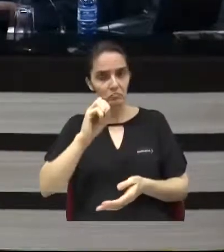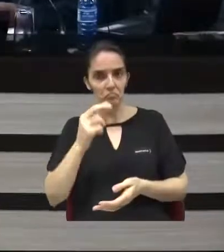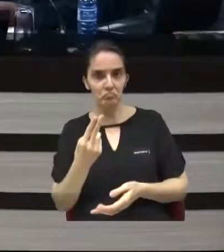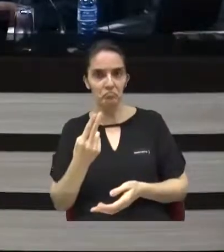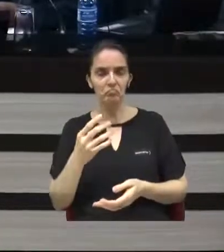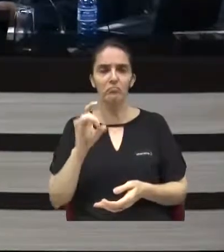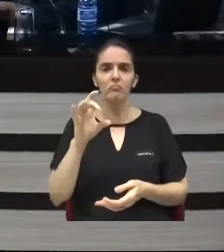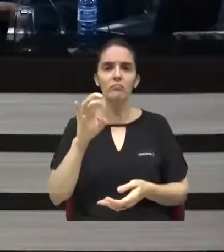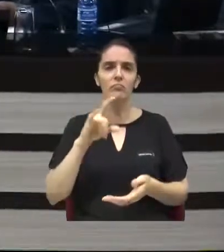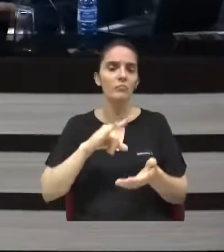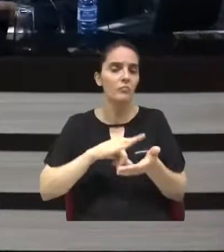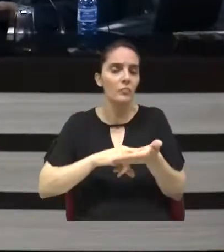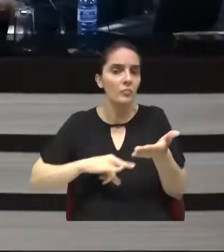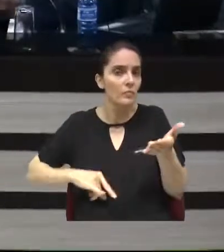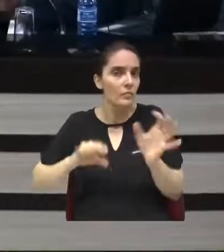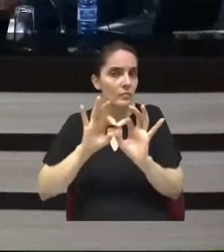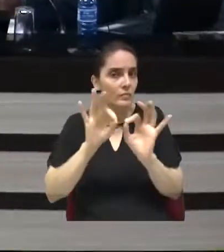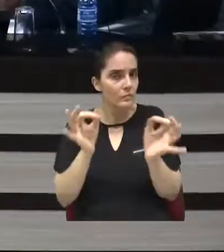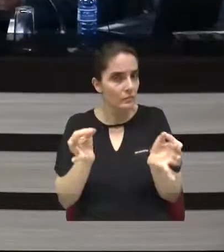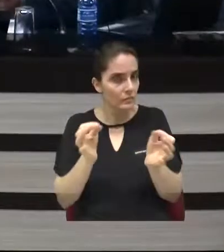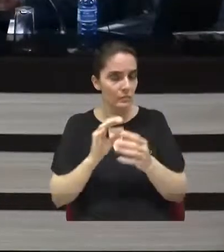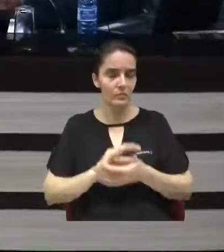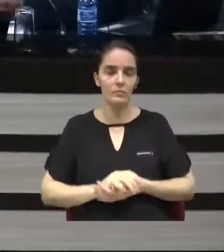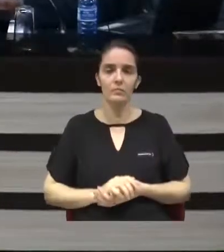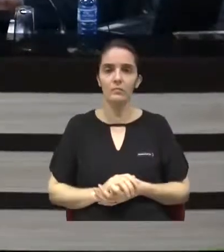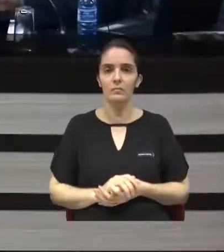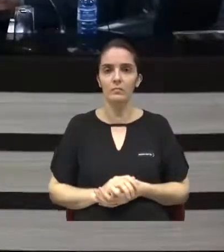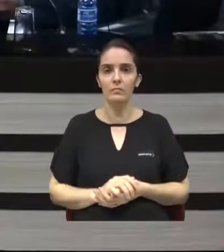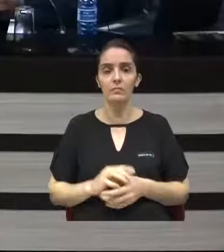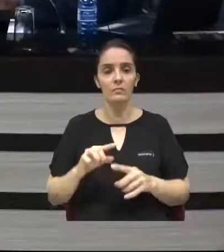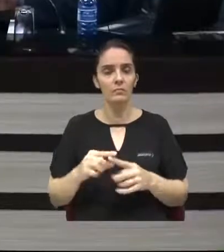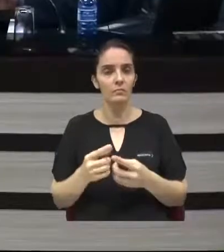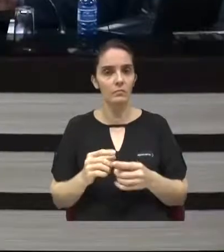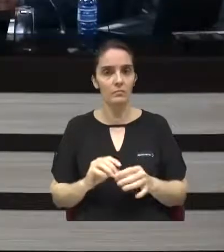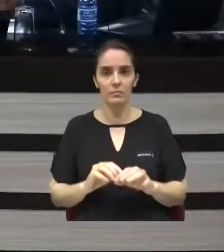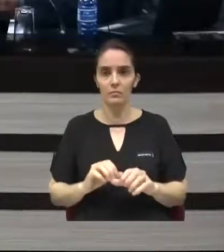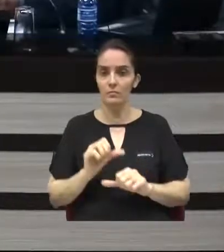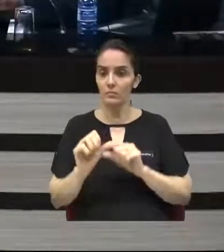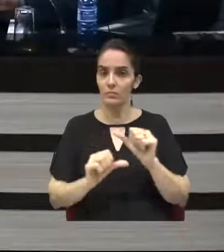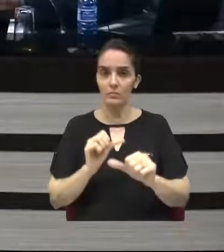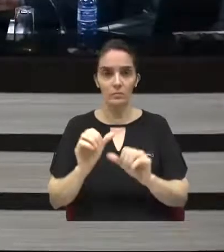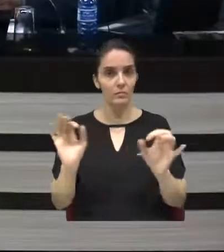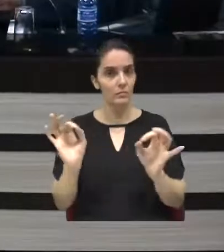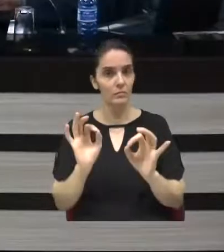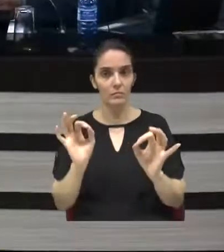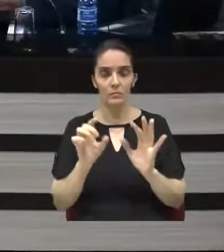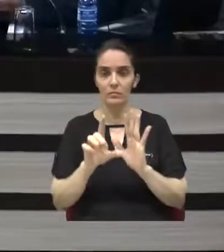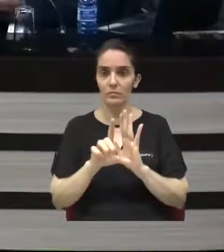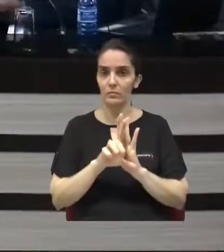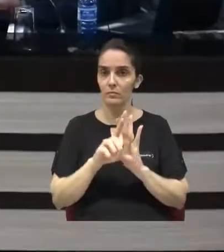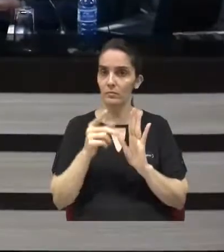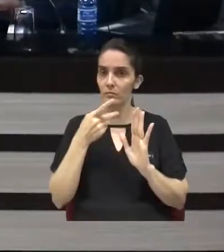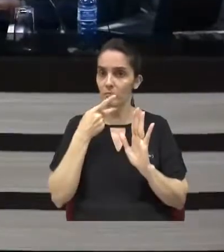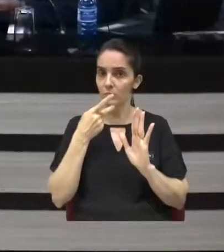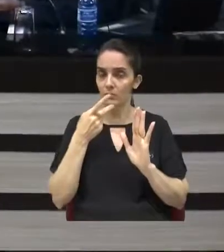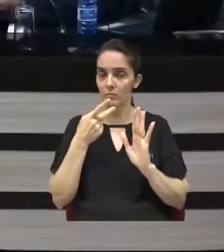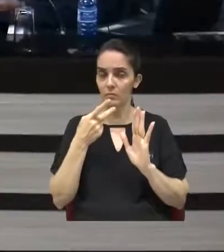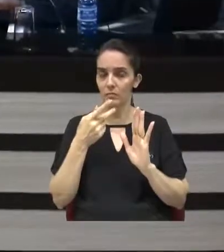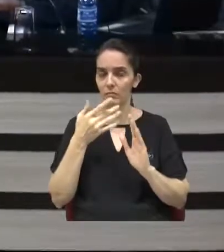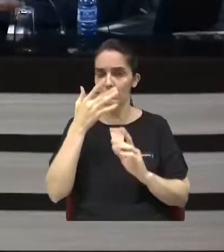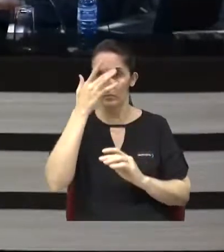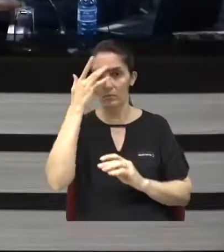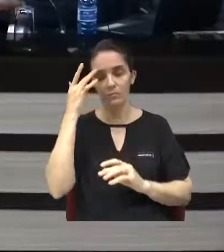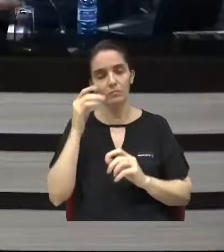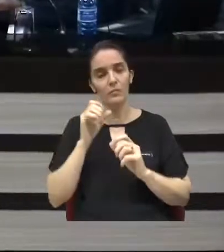na iniciativa pública ou privada não altera em nada a condição que a legislação estabelece para ser autor de denúncia